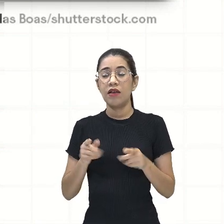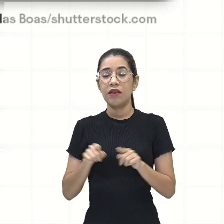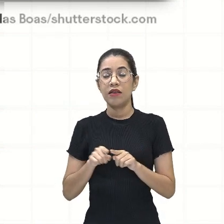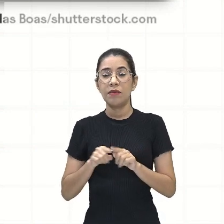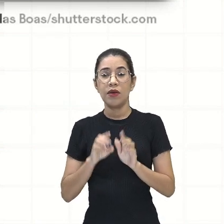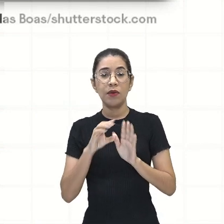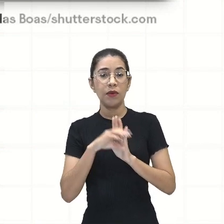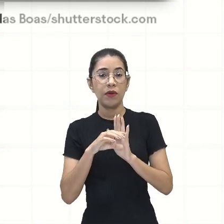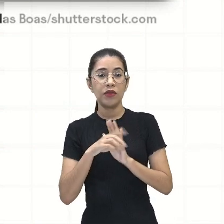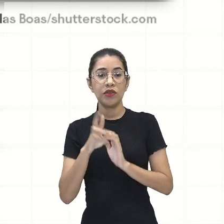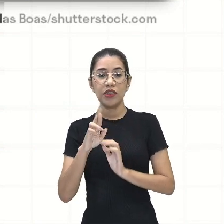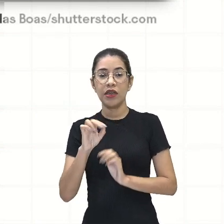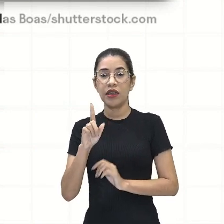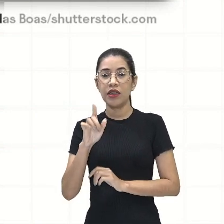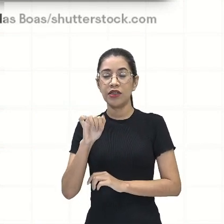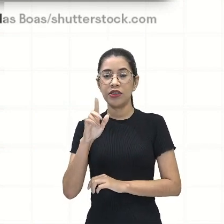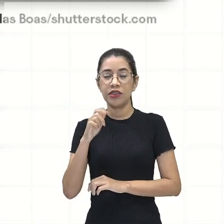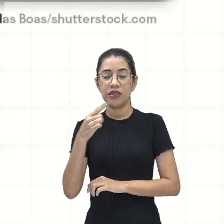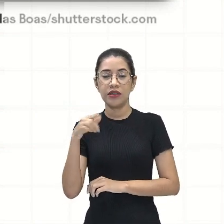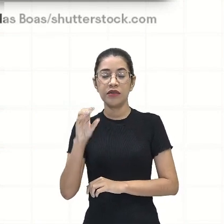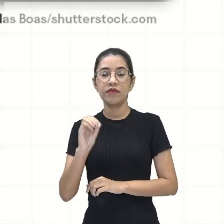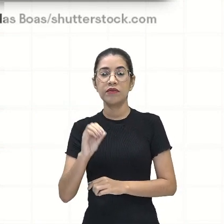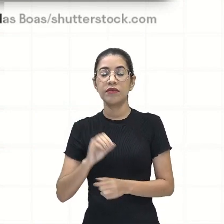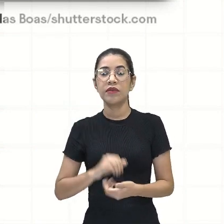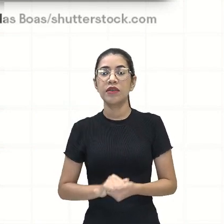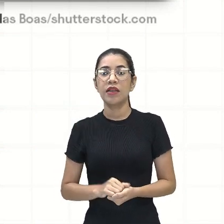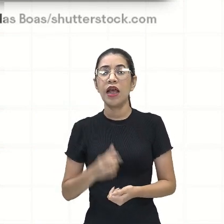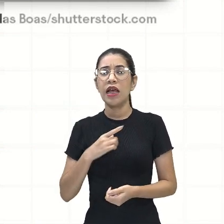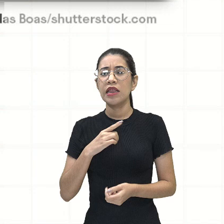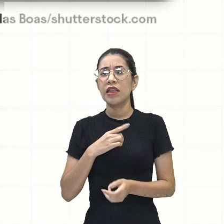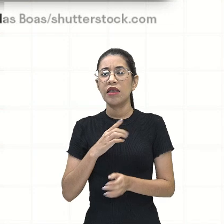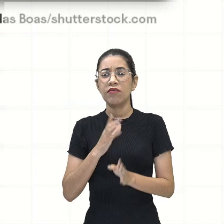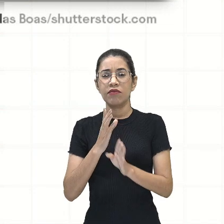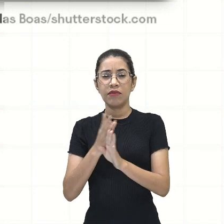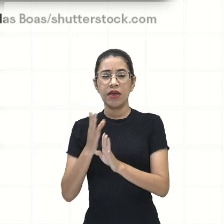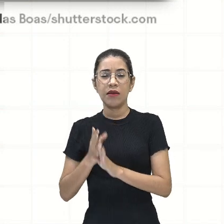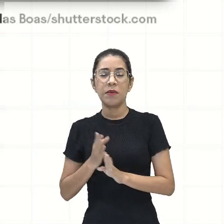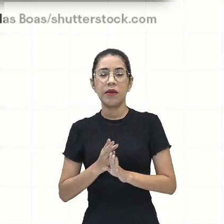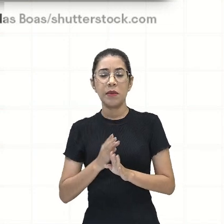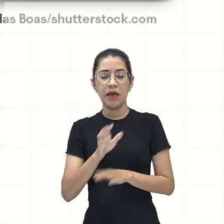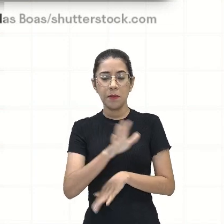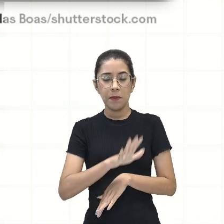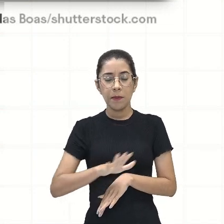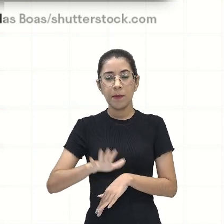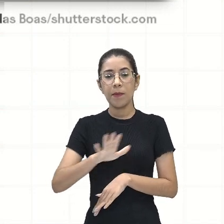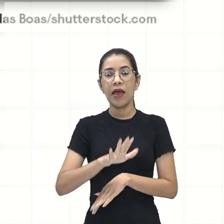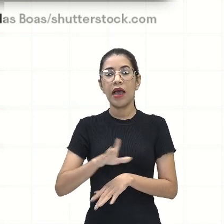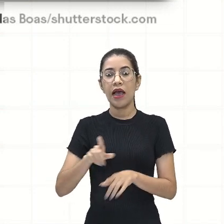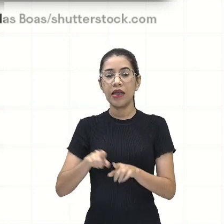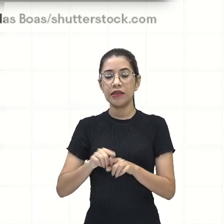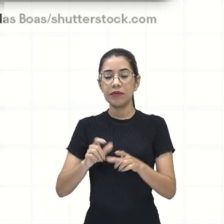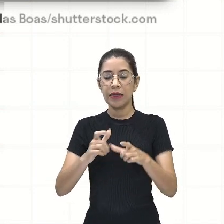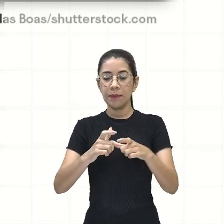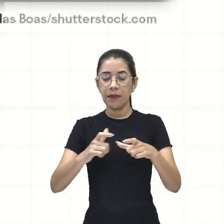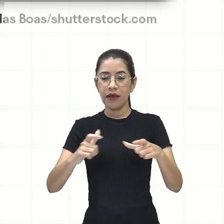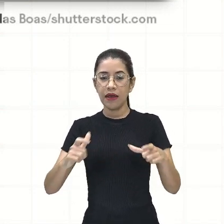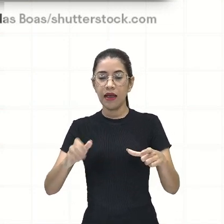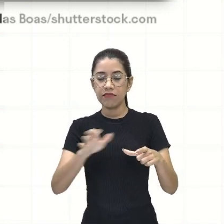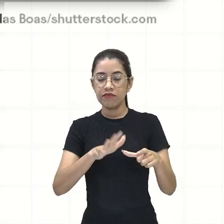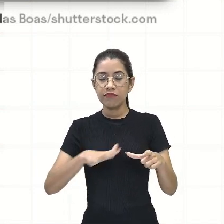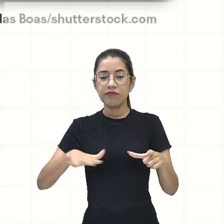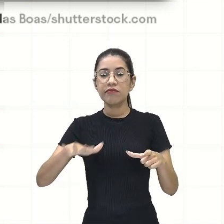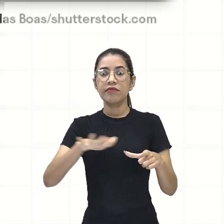de região. Nós vamos encontrar aqui, olha, uma área ou também um território, né? Esse território